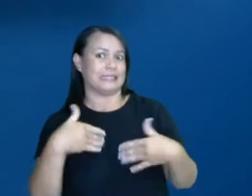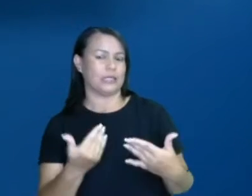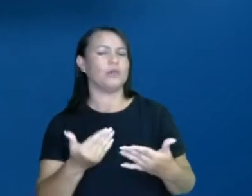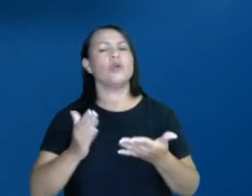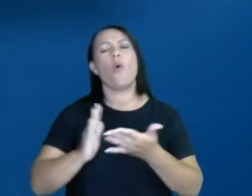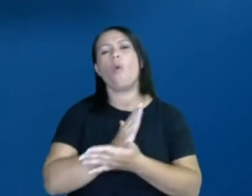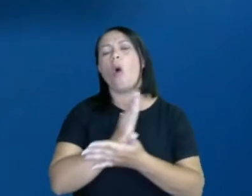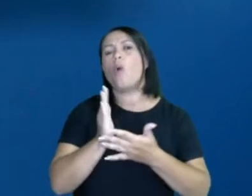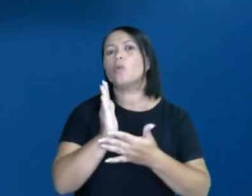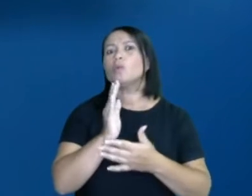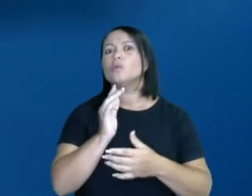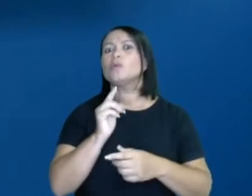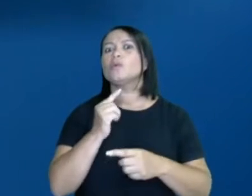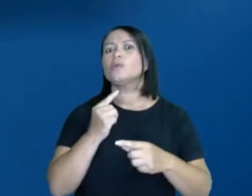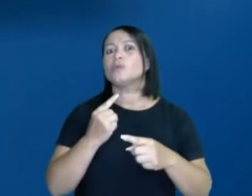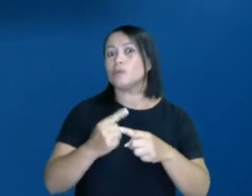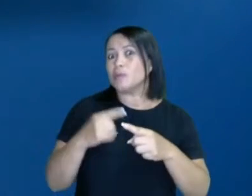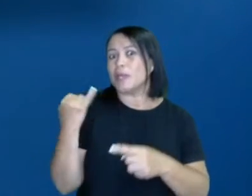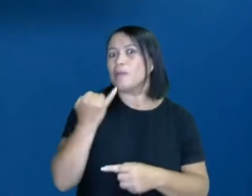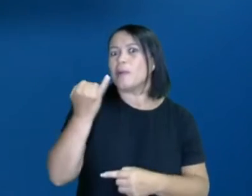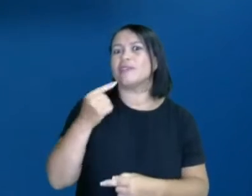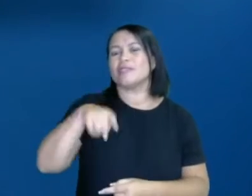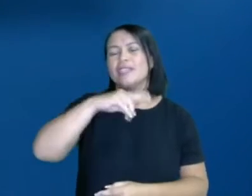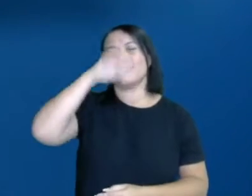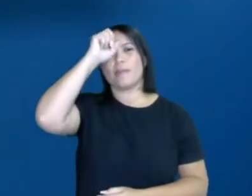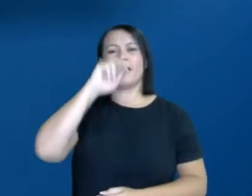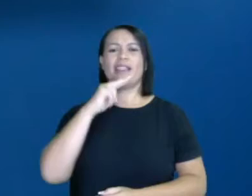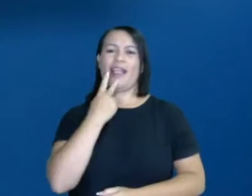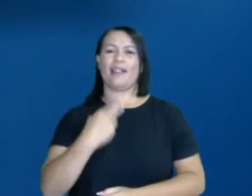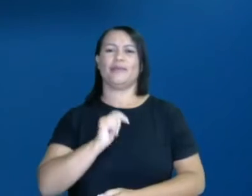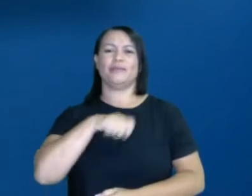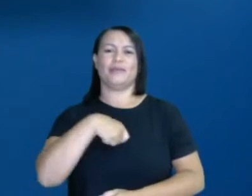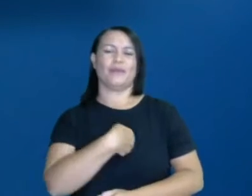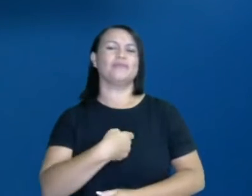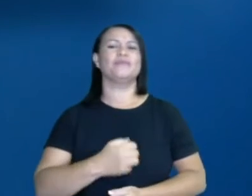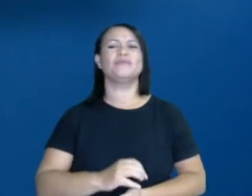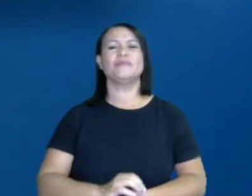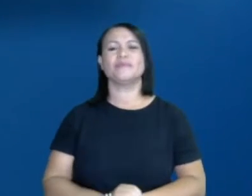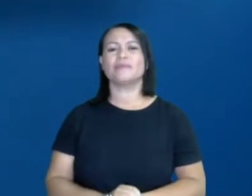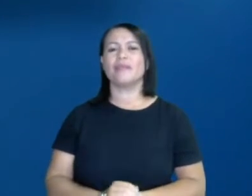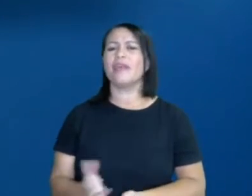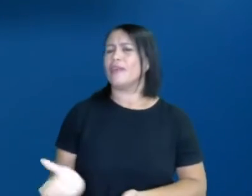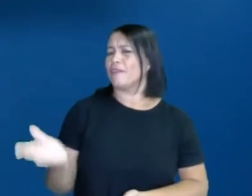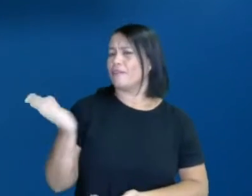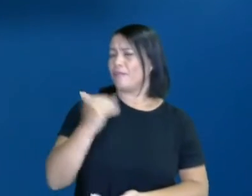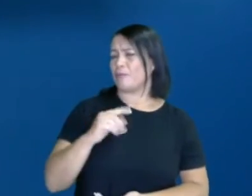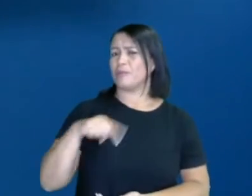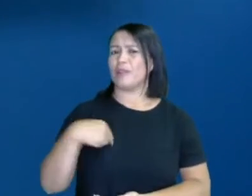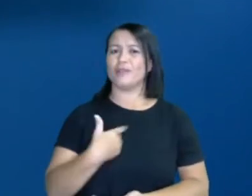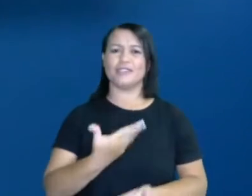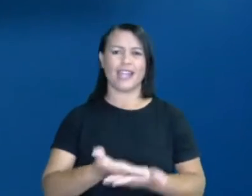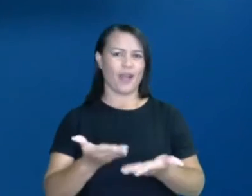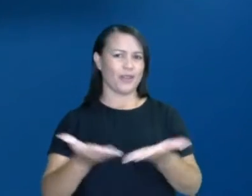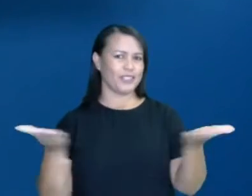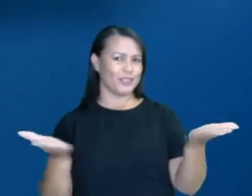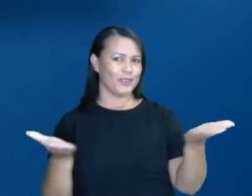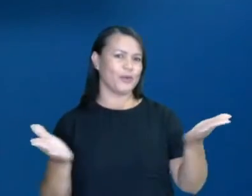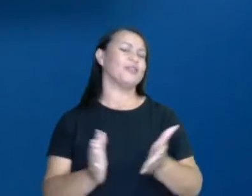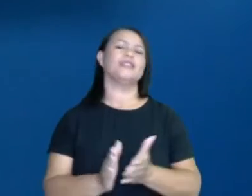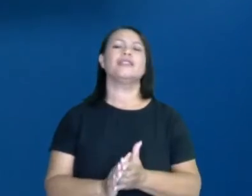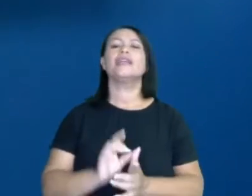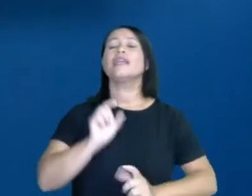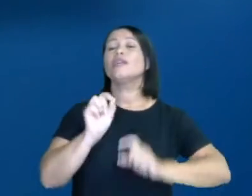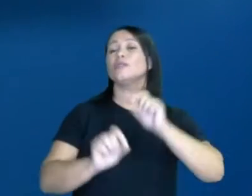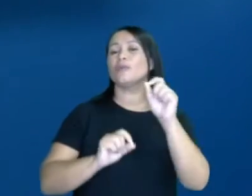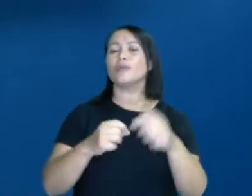são alguns dos motivos para vocês aprenderem o espanhol. E vamos para a nossa aula de hoje, né,